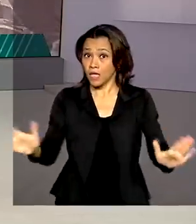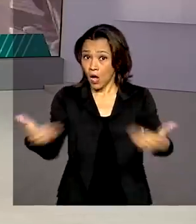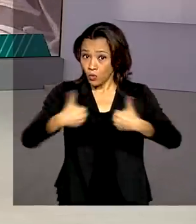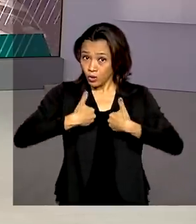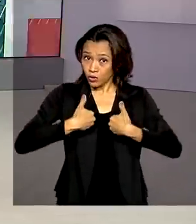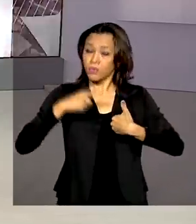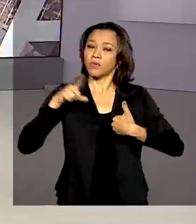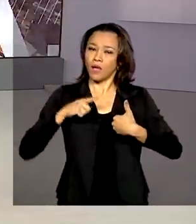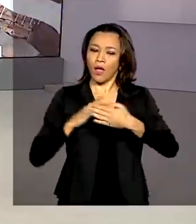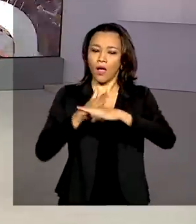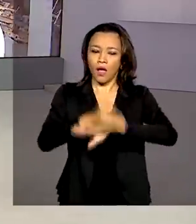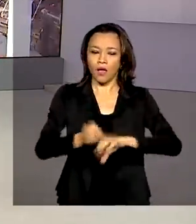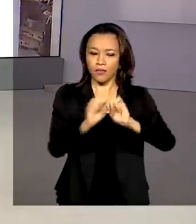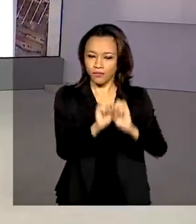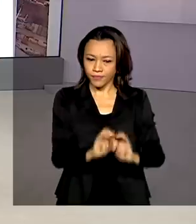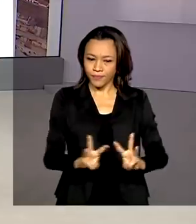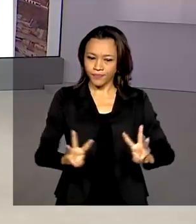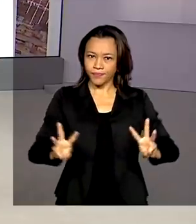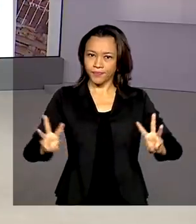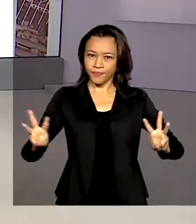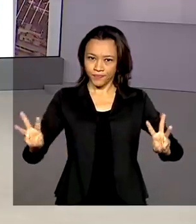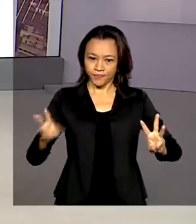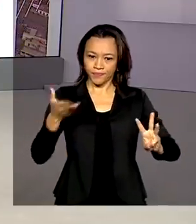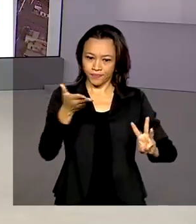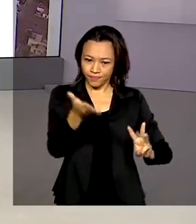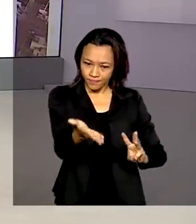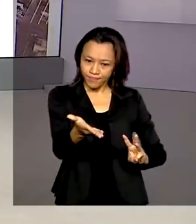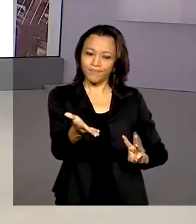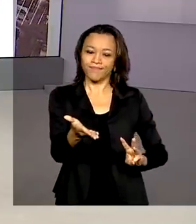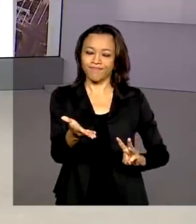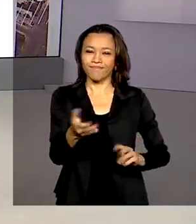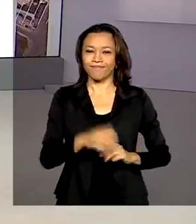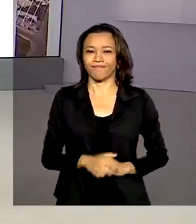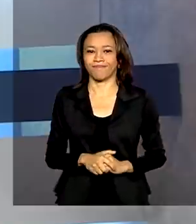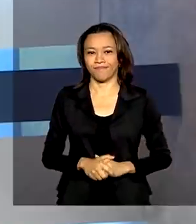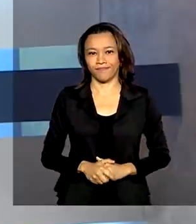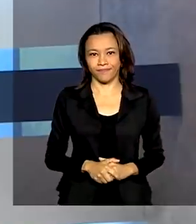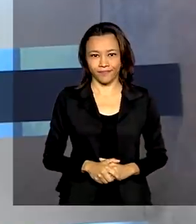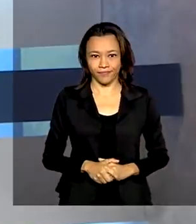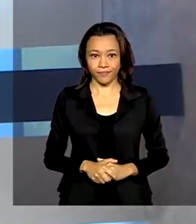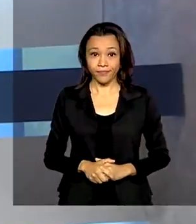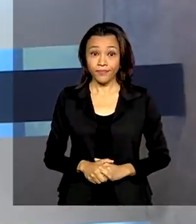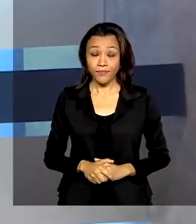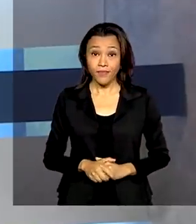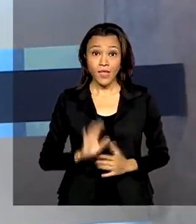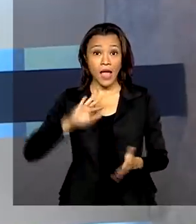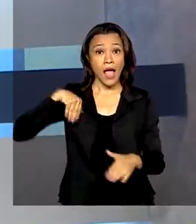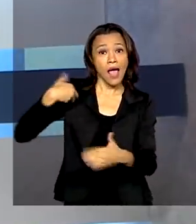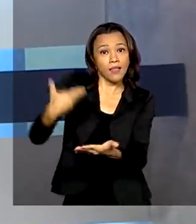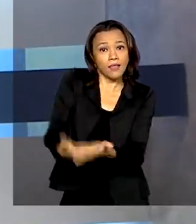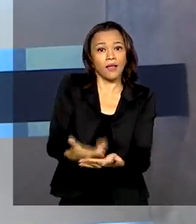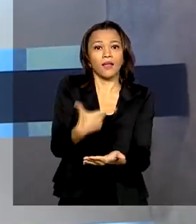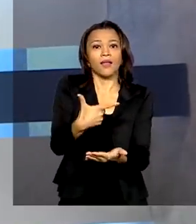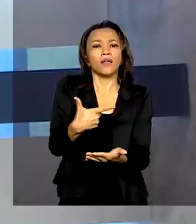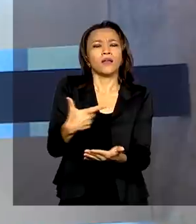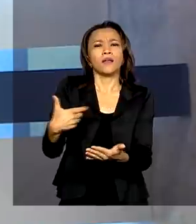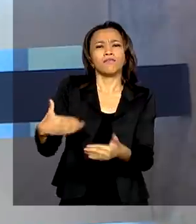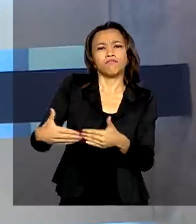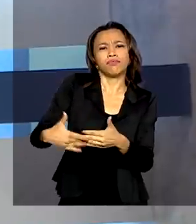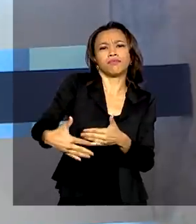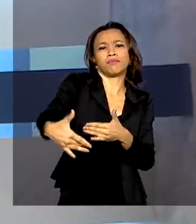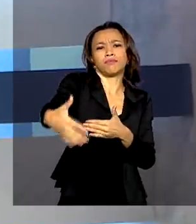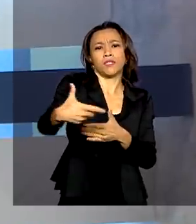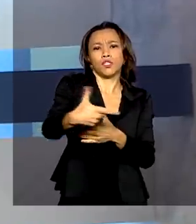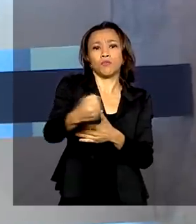disponível no site do Ministério da Mulher, da Família e dos Direitos Humanos. Até 2022, o Brasil vai